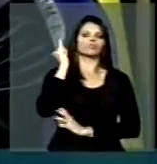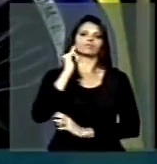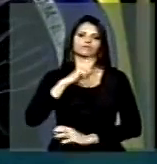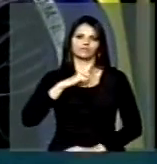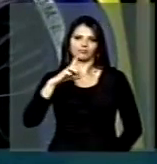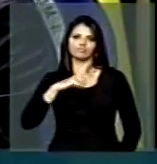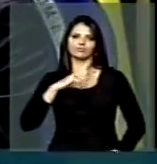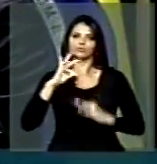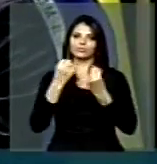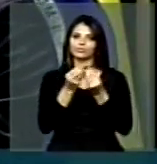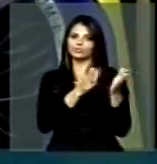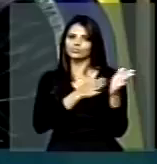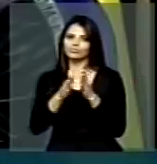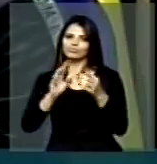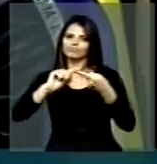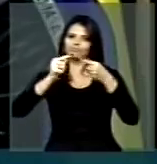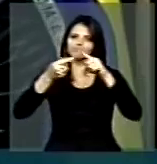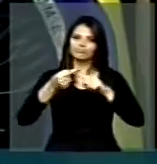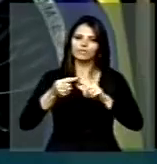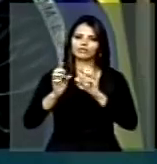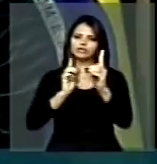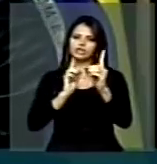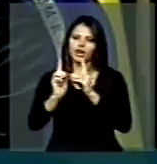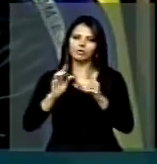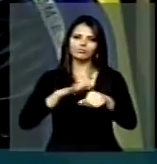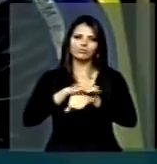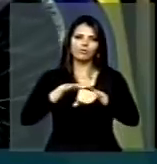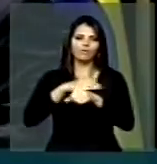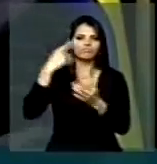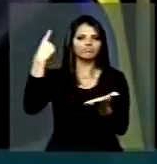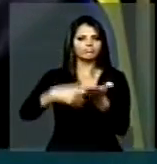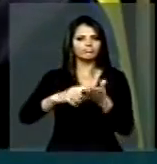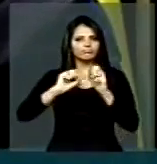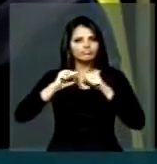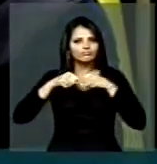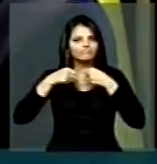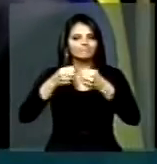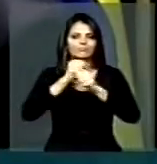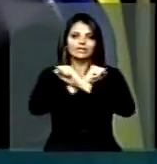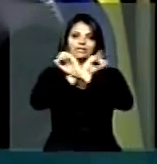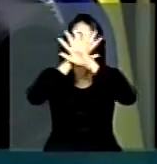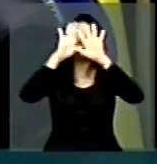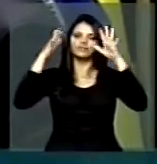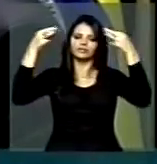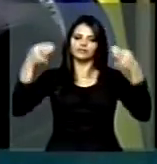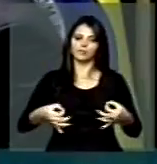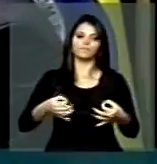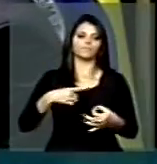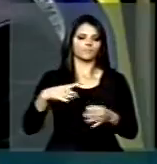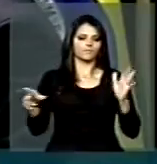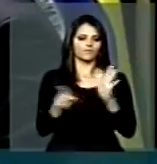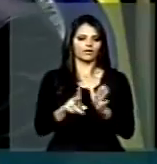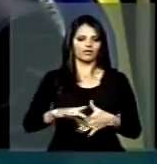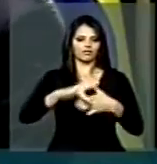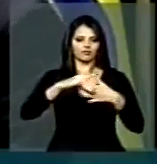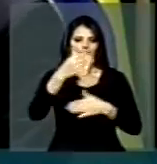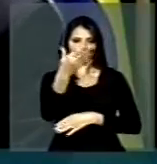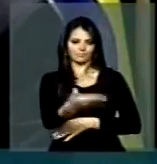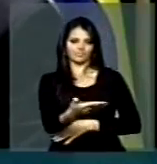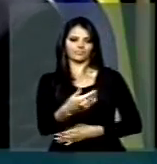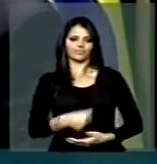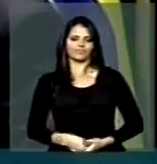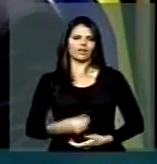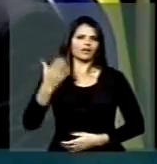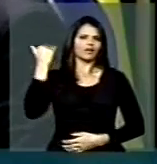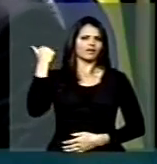importantes, acompanhadas de ajustes, diálogo e grande compromisso com a transparência. Eu próprio me lembro, como líder do seu partido, presidente,